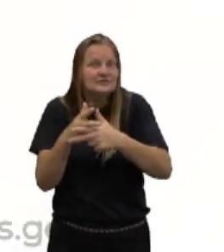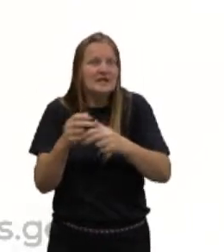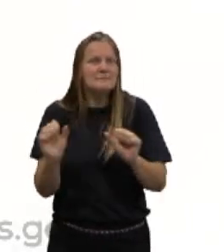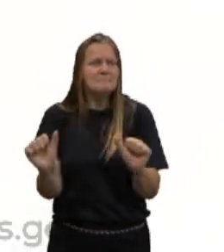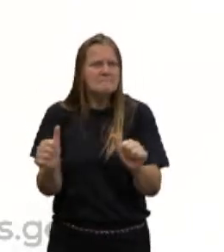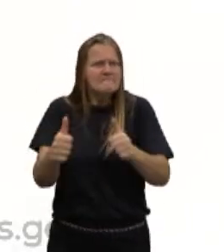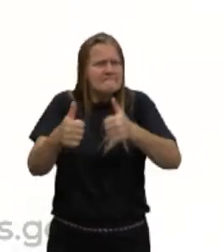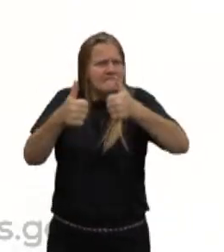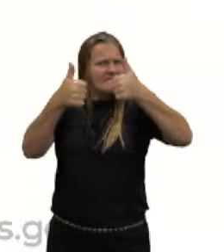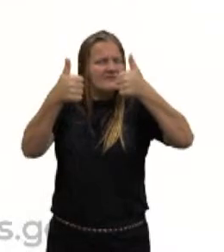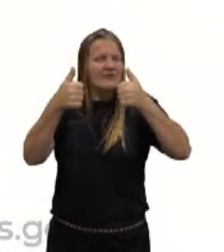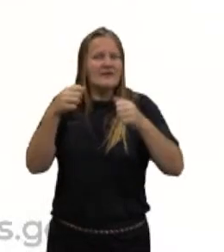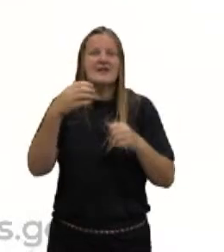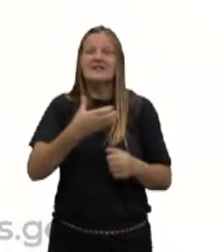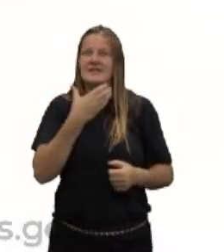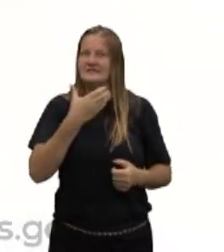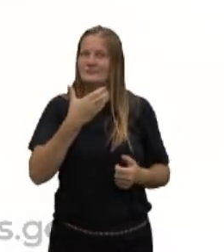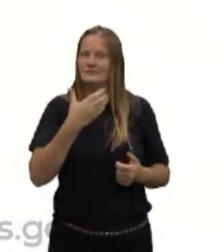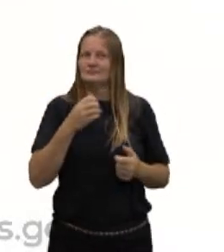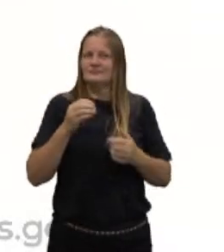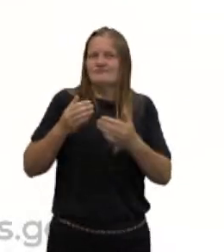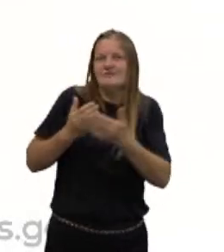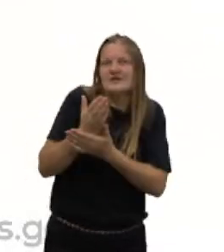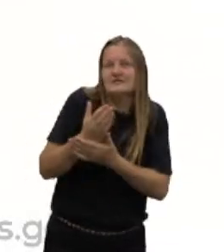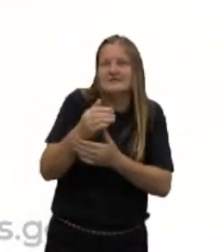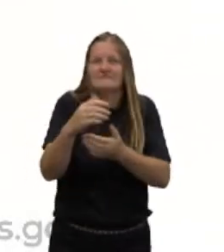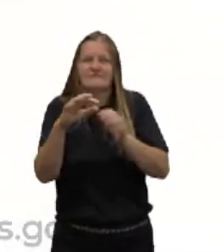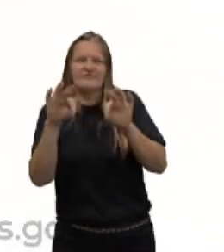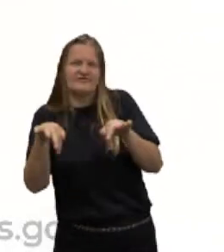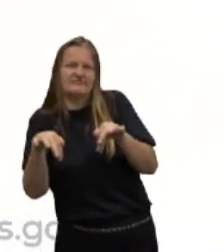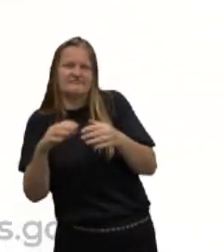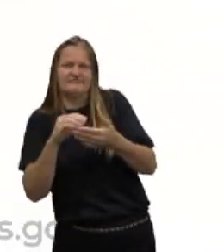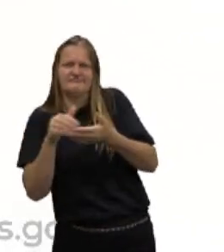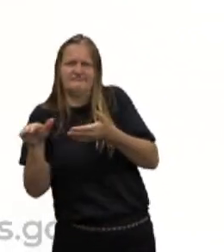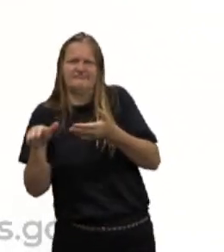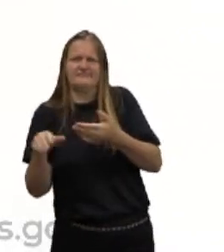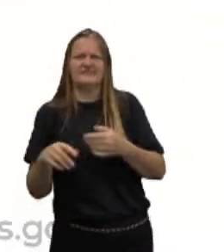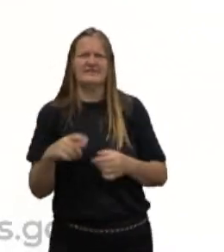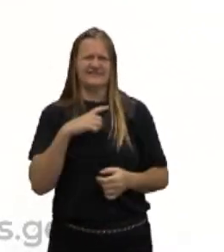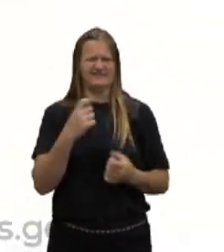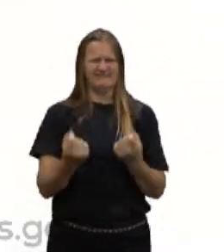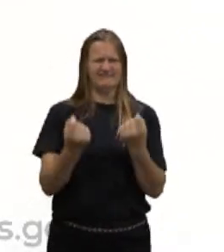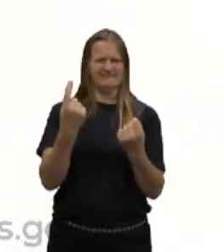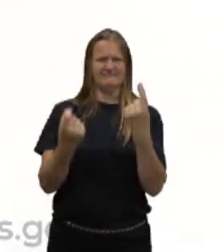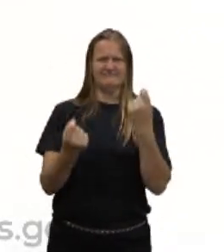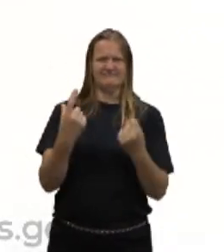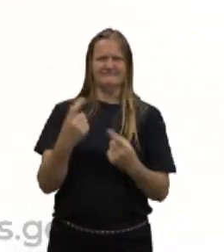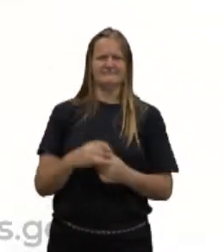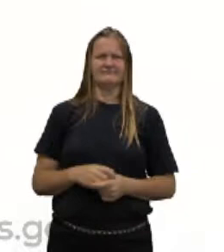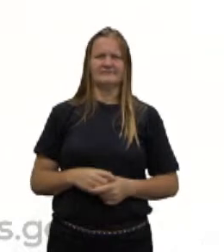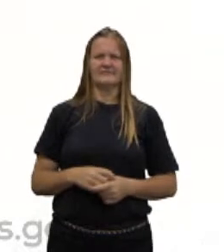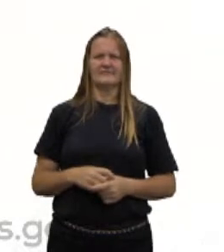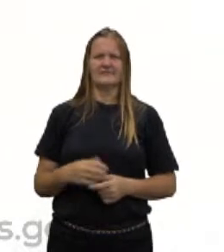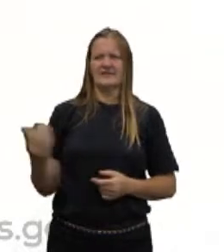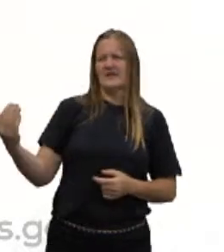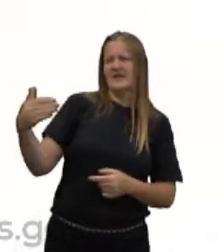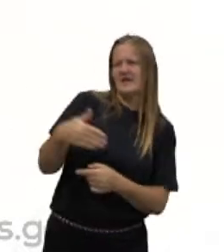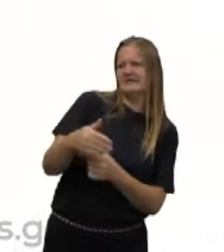da Netflix em dezembro. Te parece que tem alguma coisa estranha ali, Kátia?